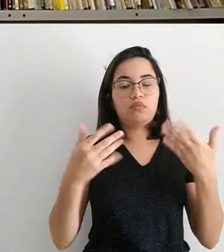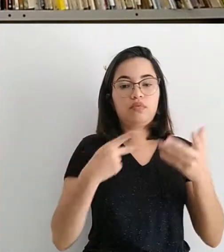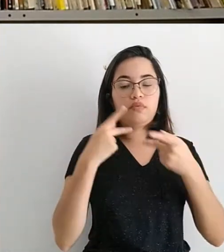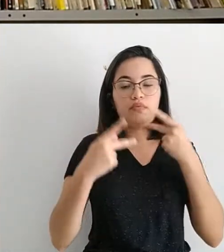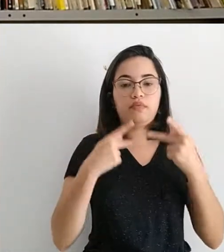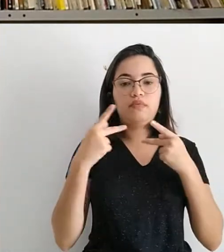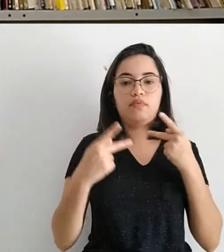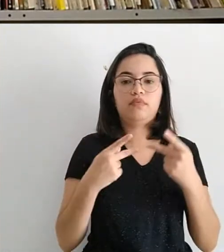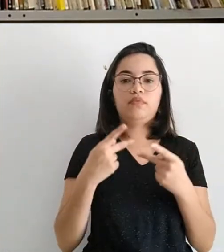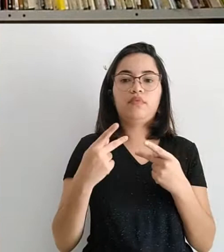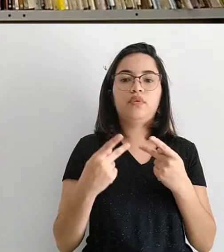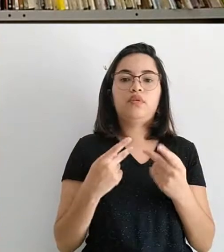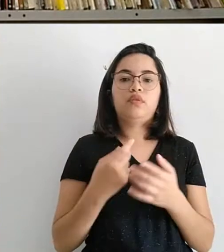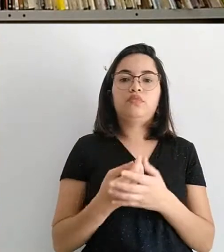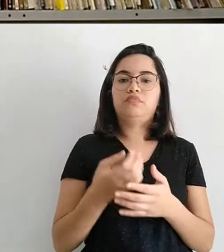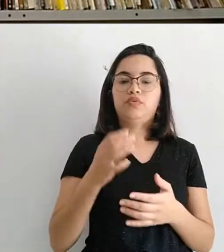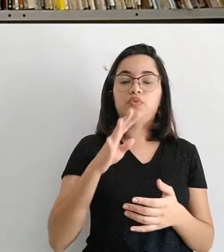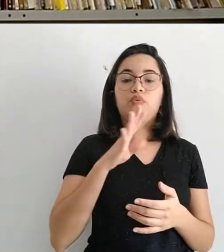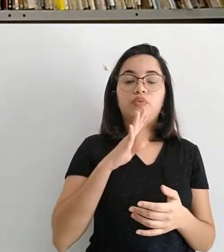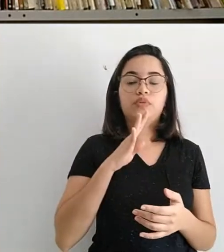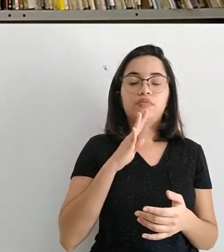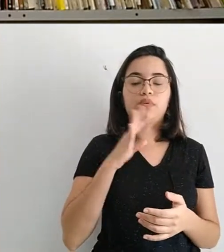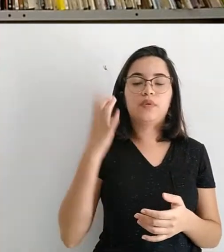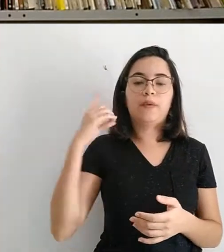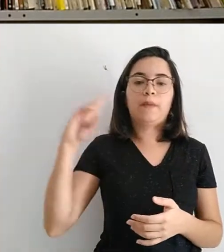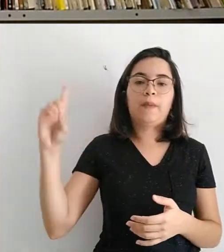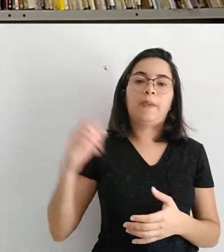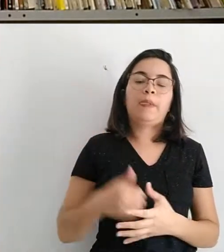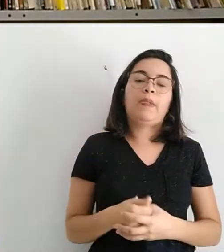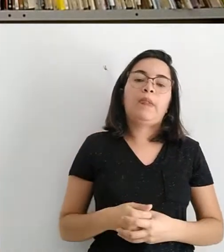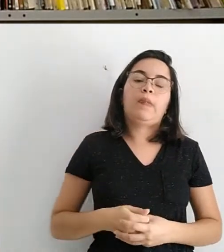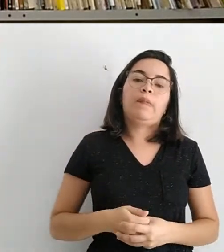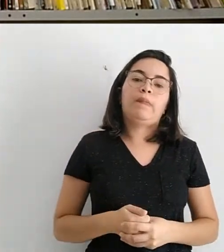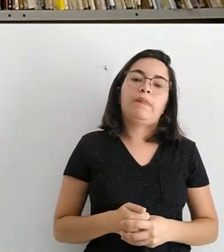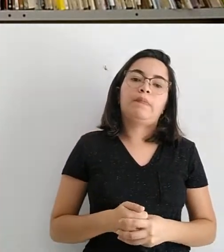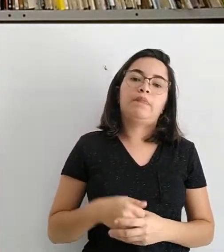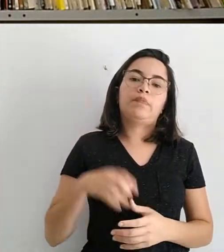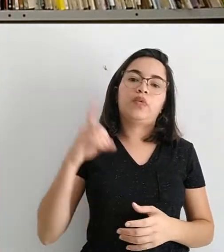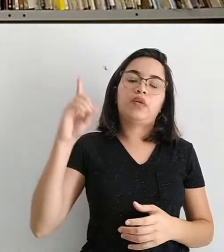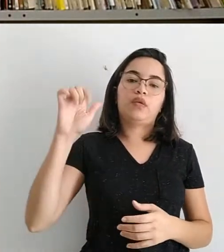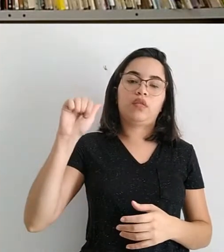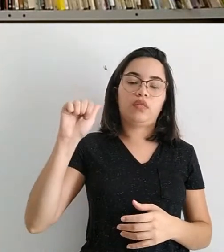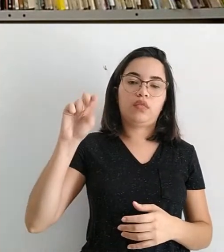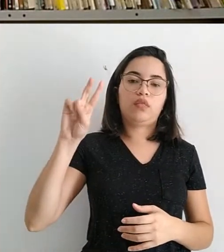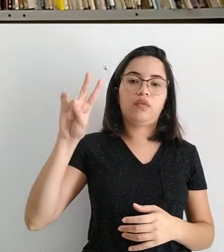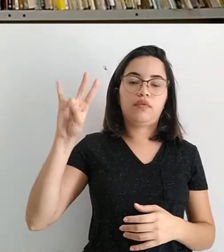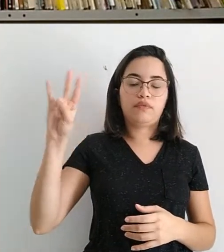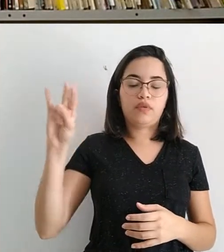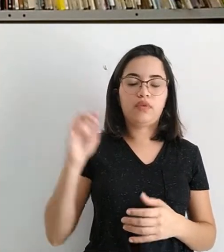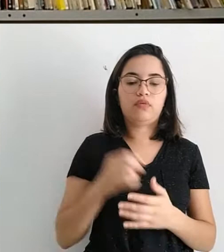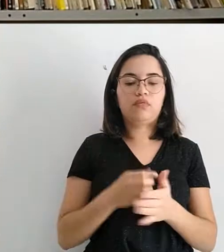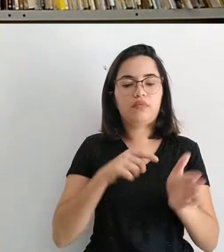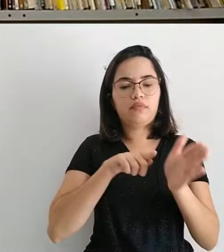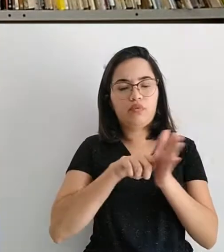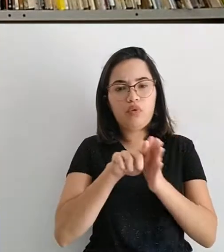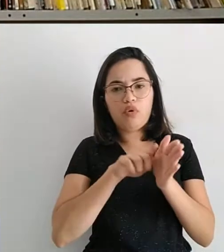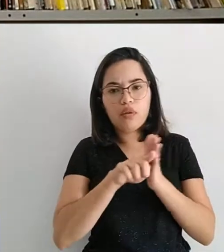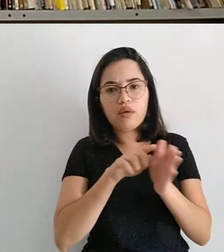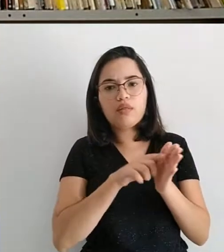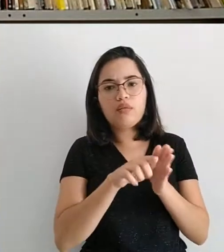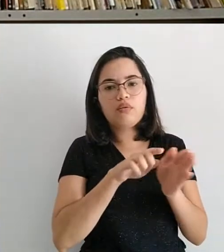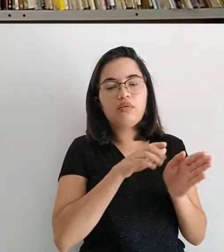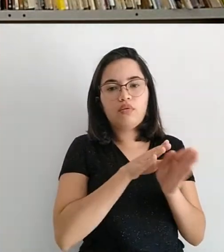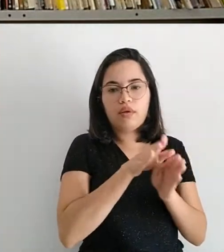fala sobre esse conhecimento de Deus, foi que Davi, quando estava orientando o seu